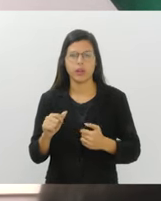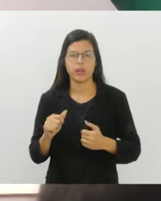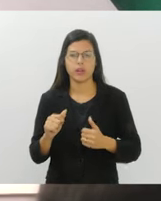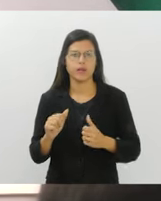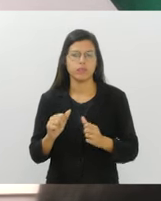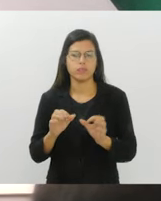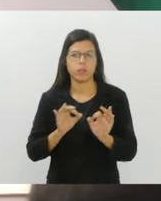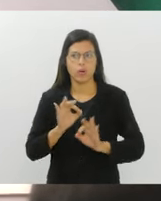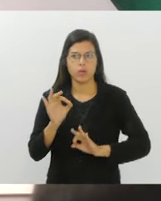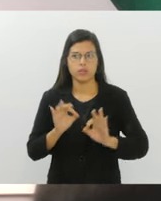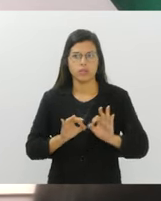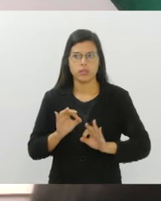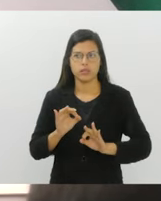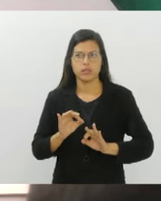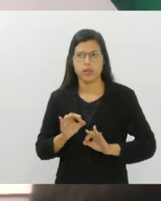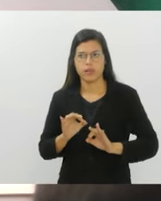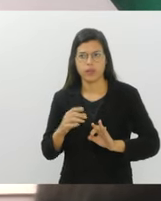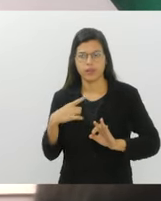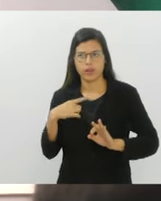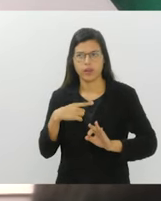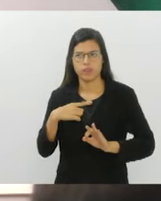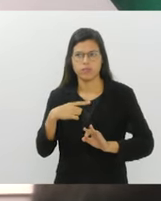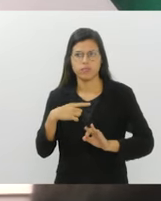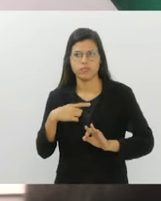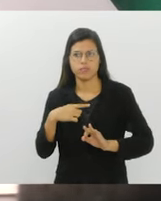um operador